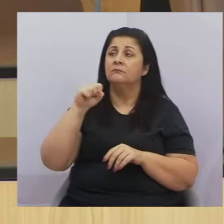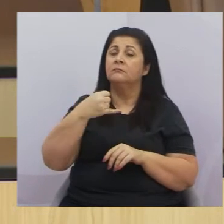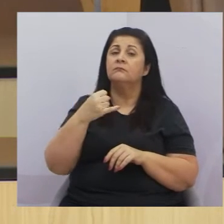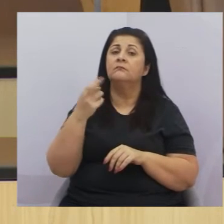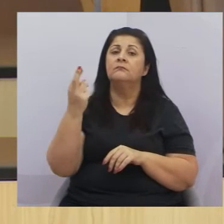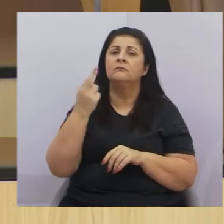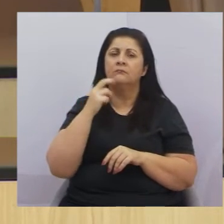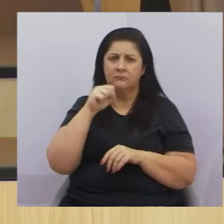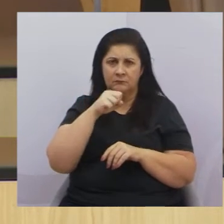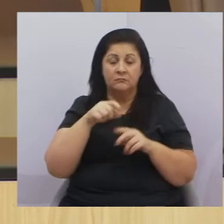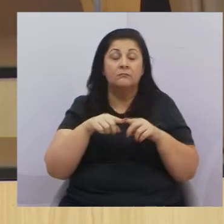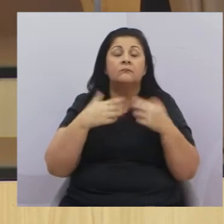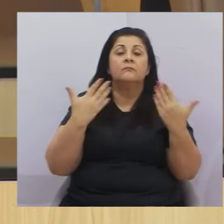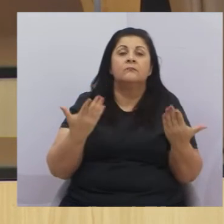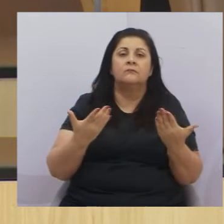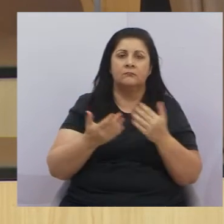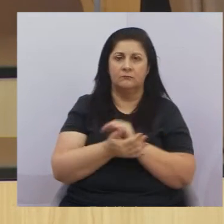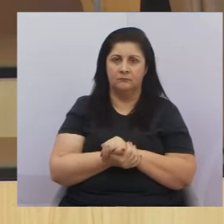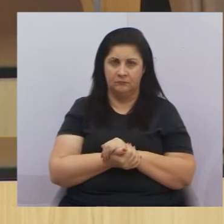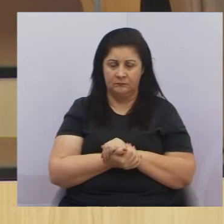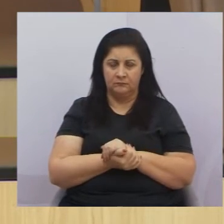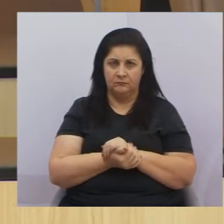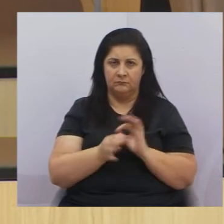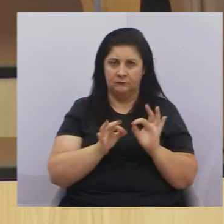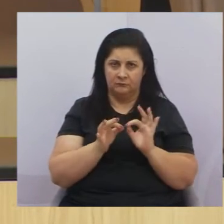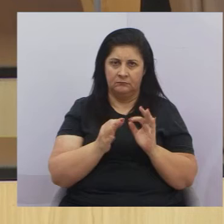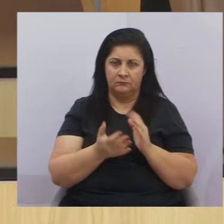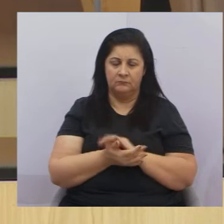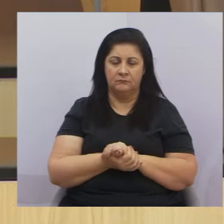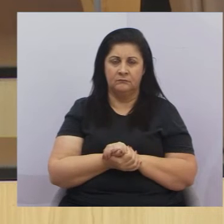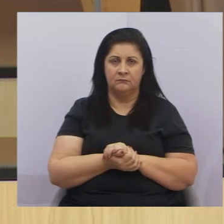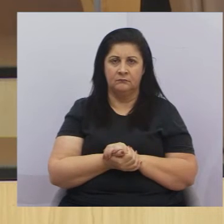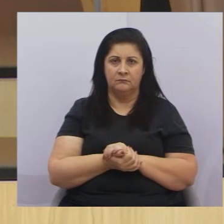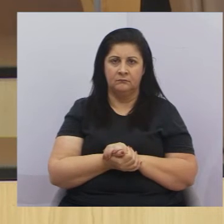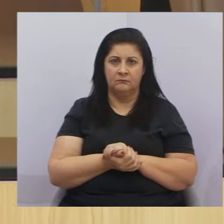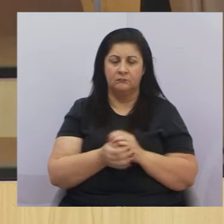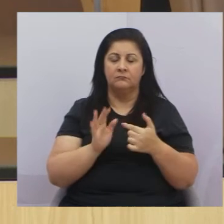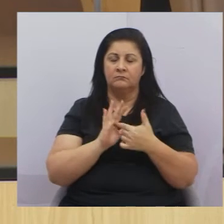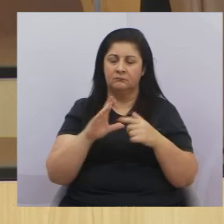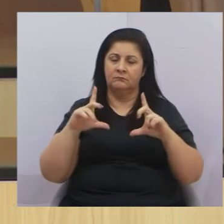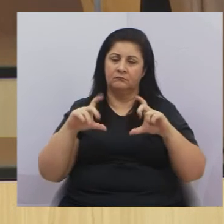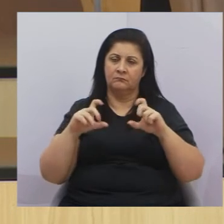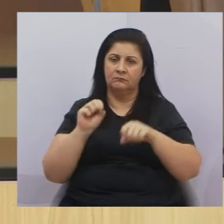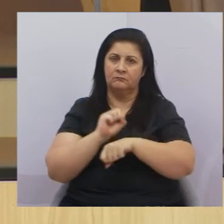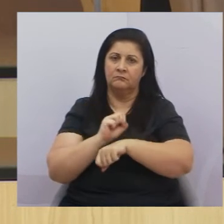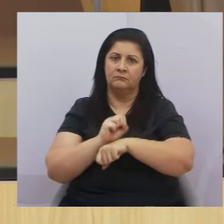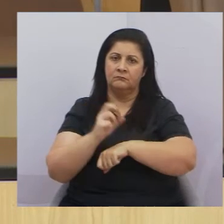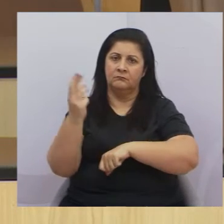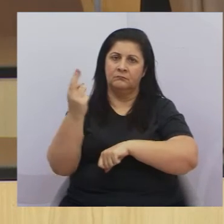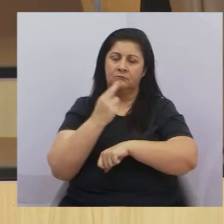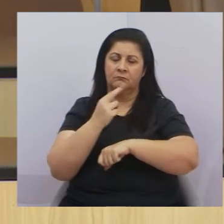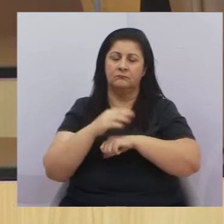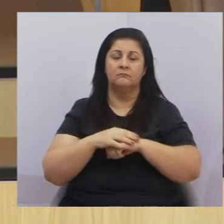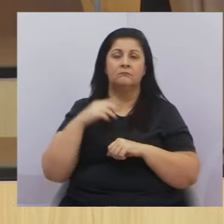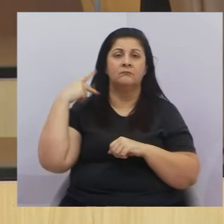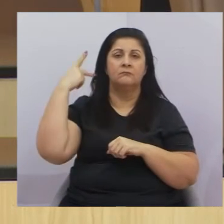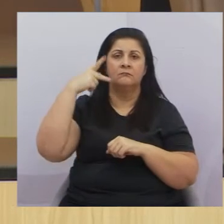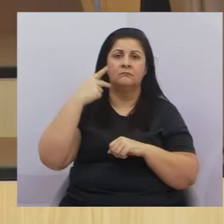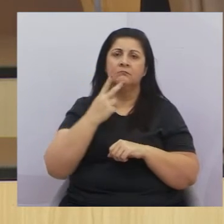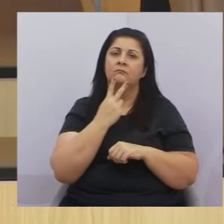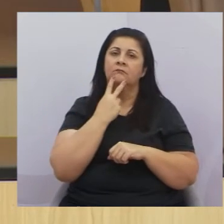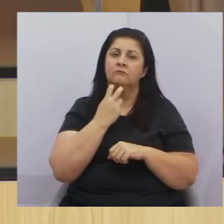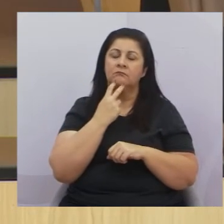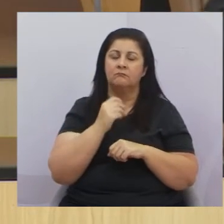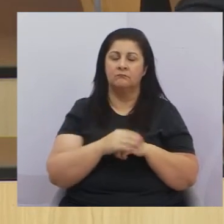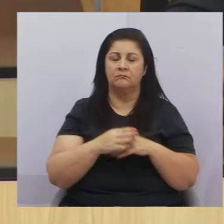qual a data prevista? Anexo foto, aguarde manifestação. A autoria vereador Valmir do Meia Lua. Foi